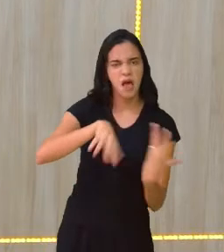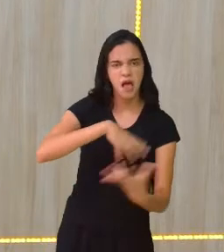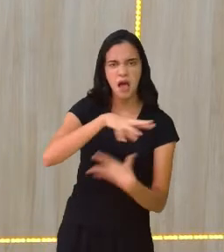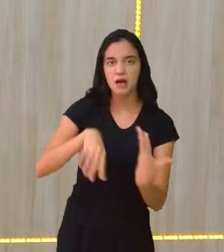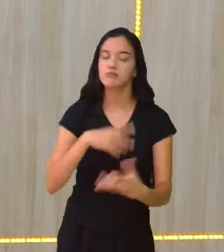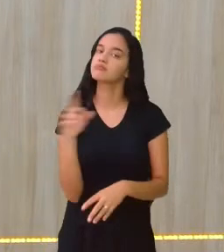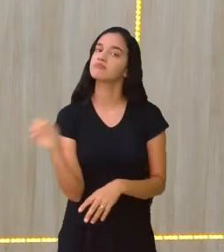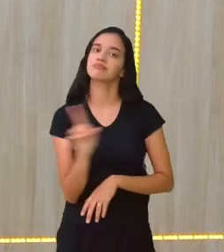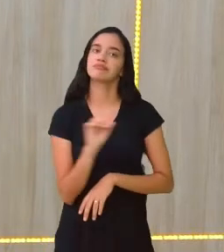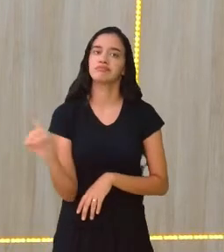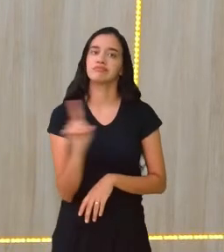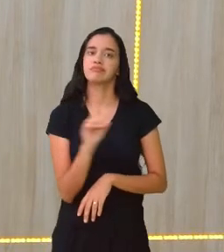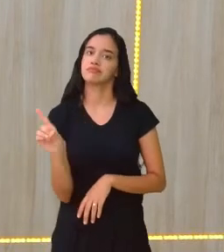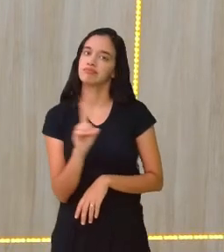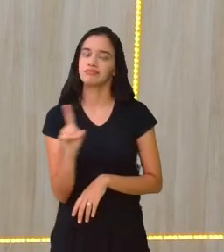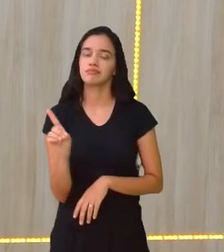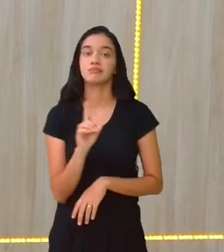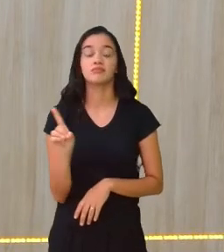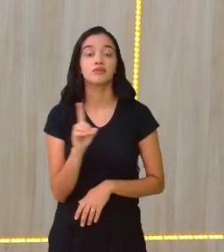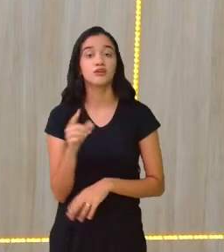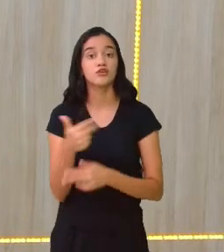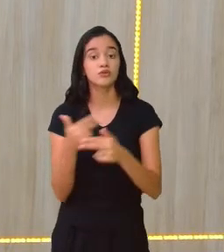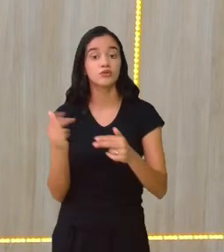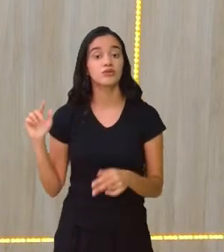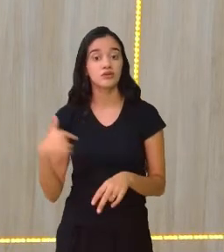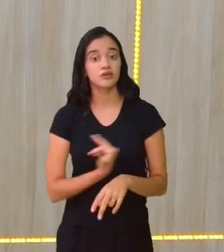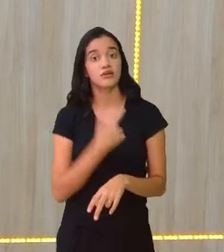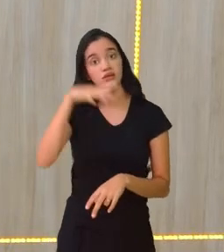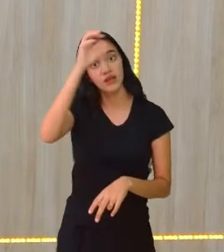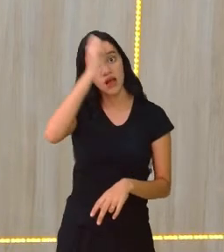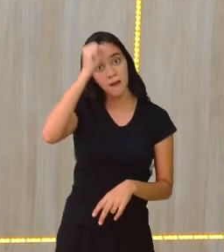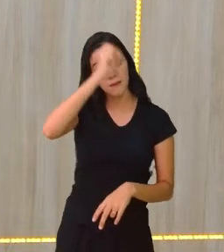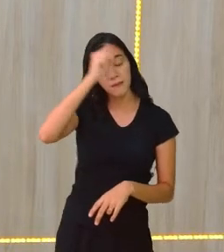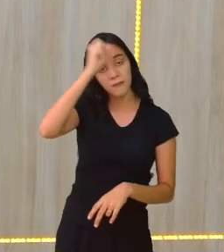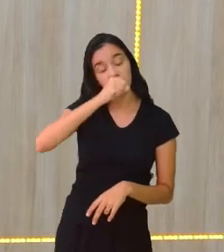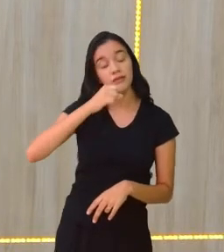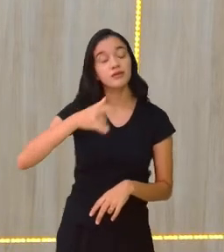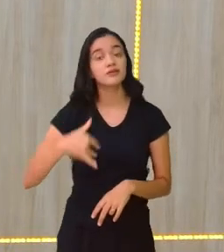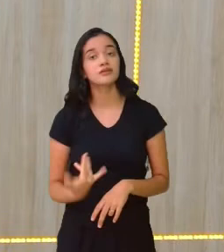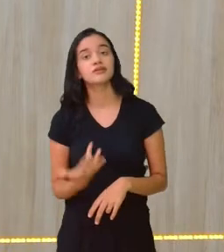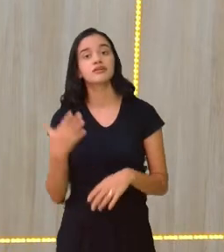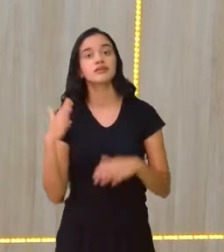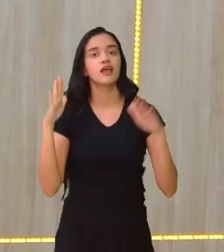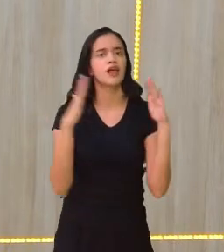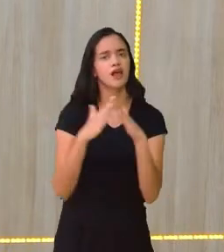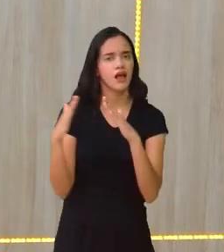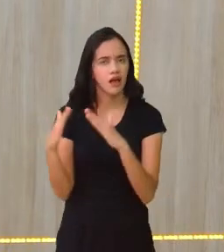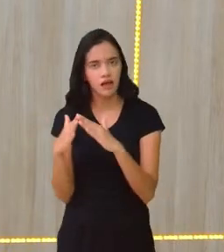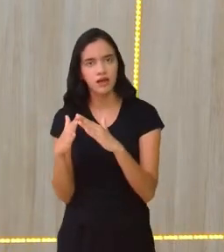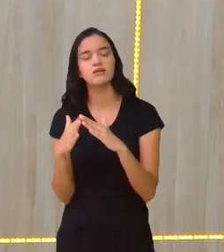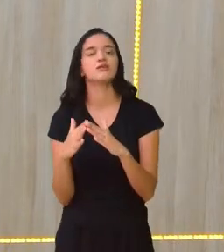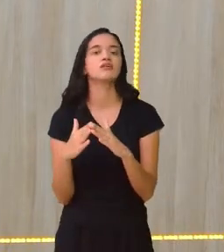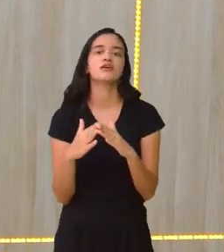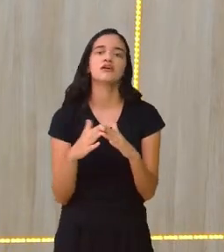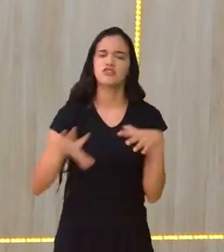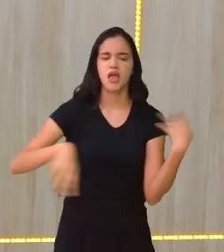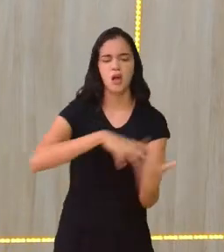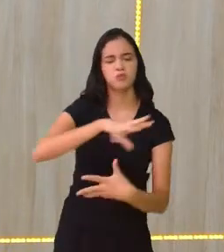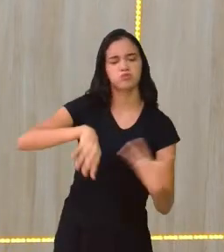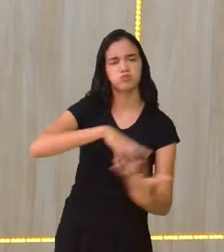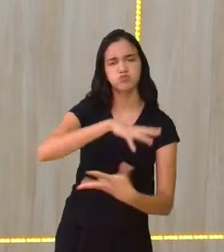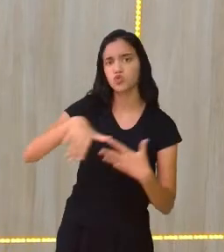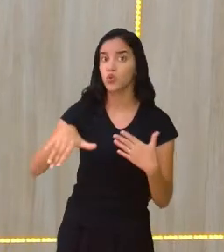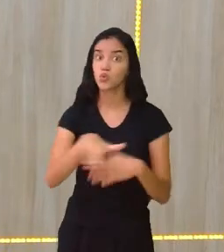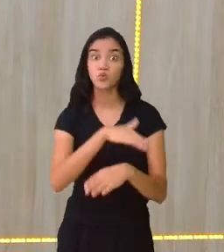né, então aquela coisa que a gente aprende em casa, né? Aí a mãe vai lá e, menino, você, né, bagunçou tudo,